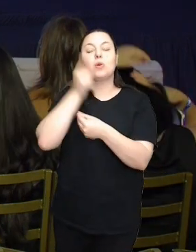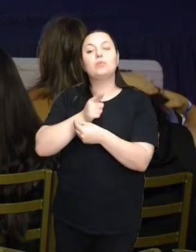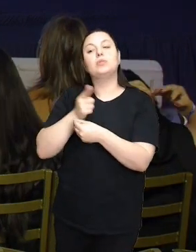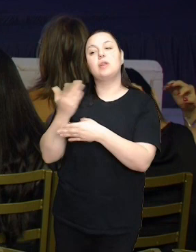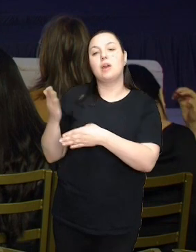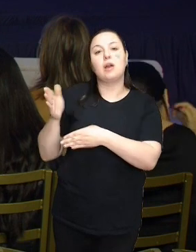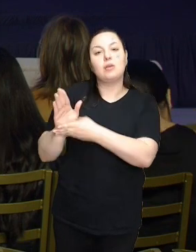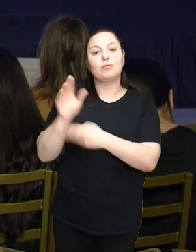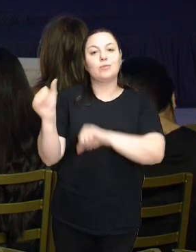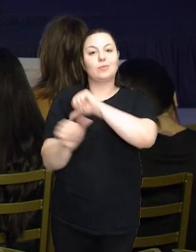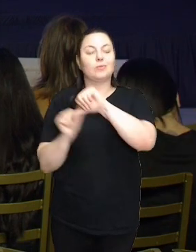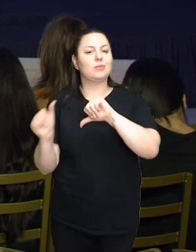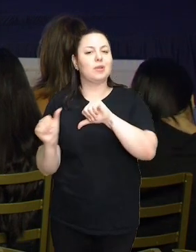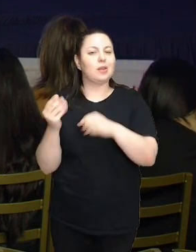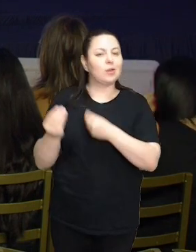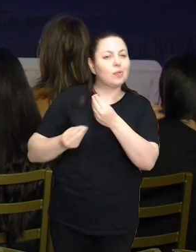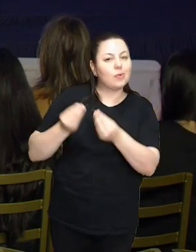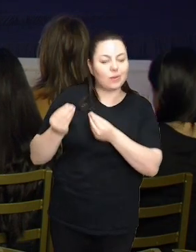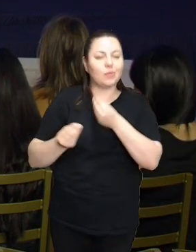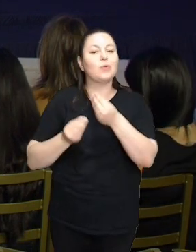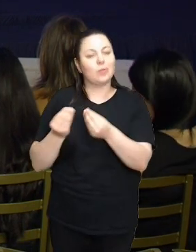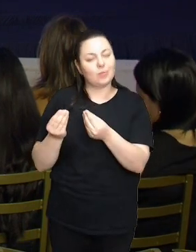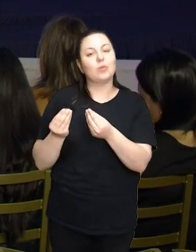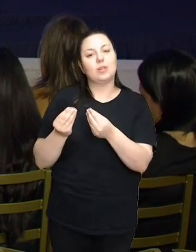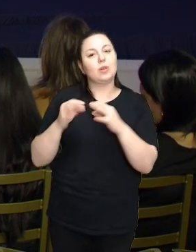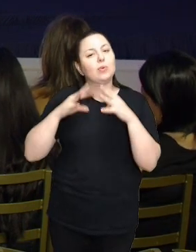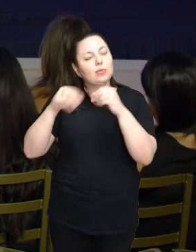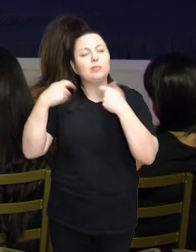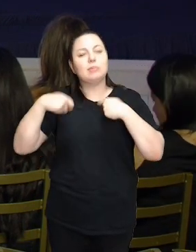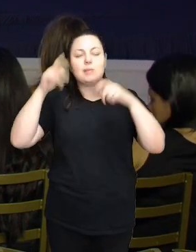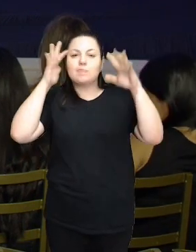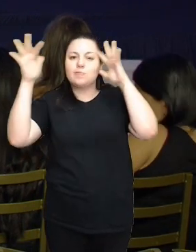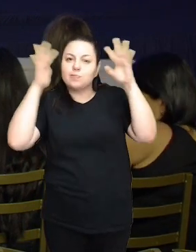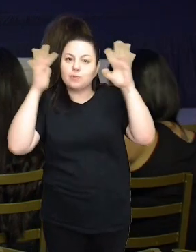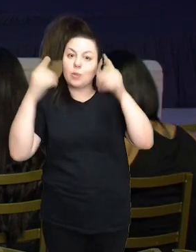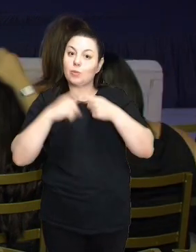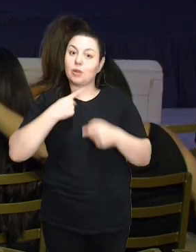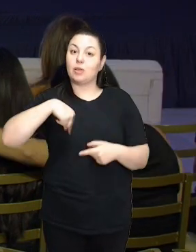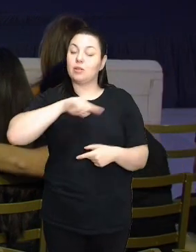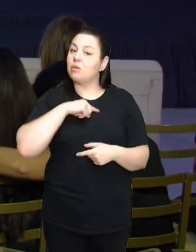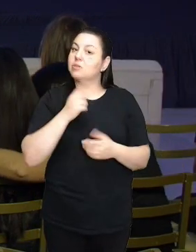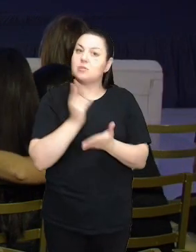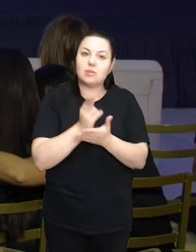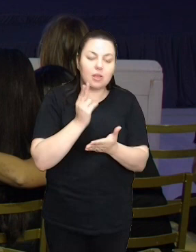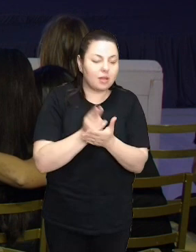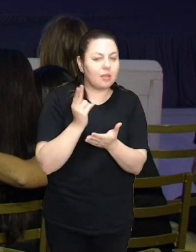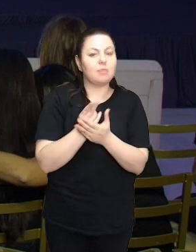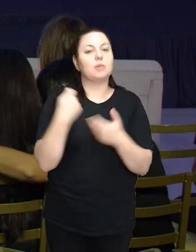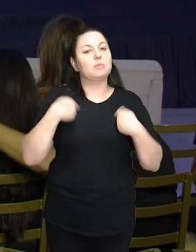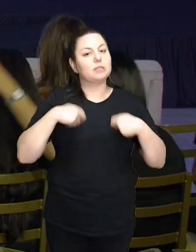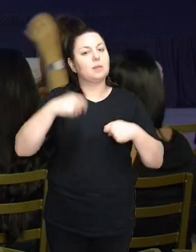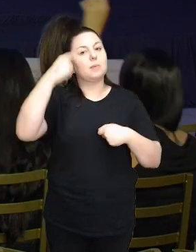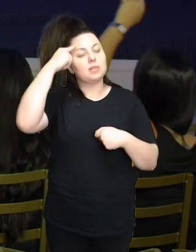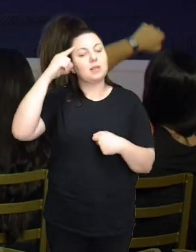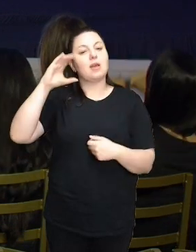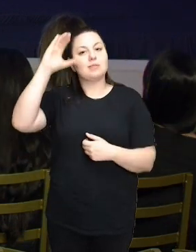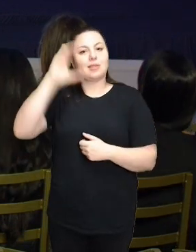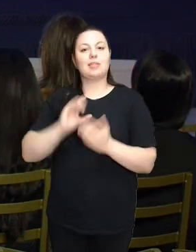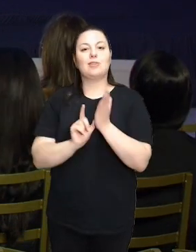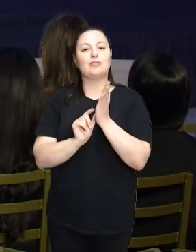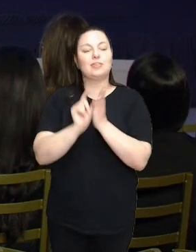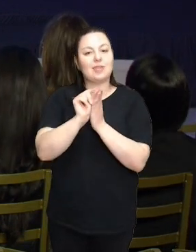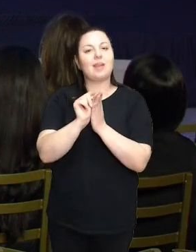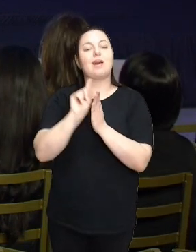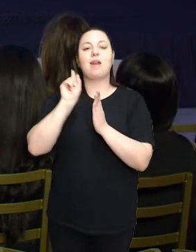que nós estejamos num ambiente, é isso, né, ético. Nós vamos sempre falar dessa ideia de cidadão digital, de cidadania digital,